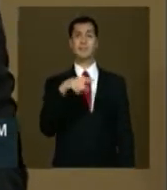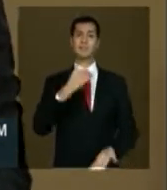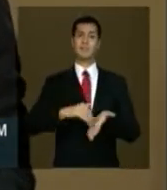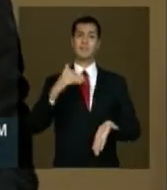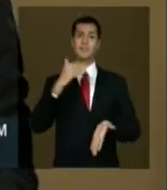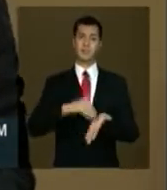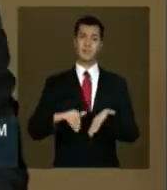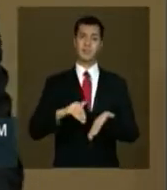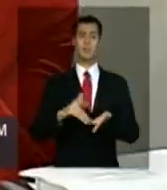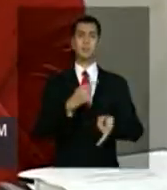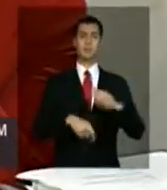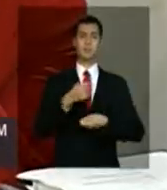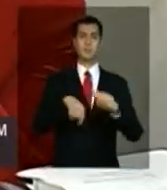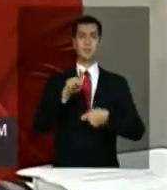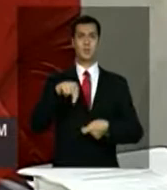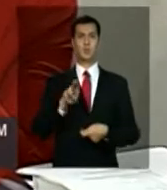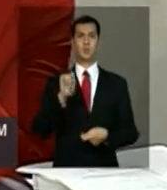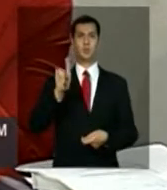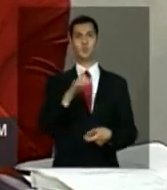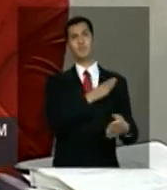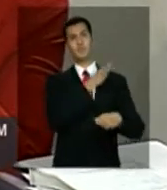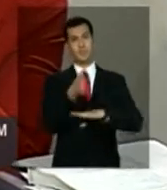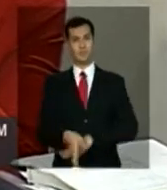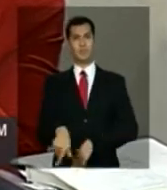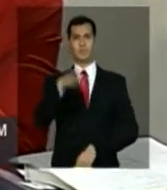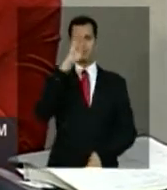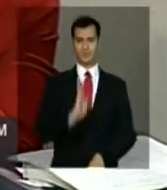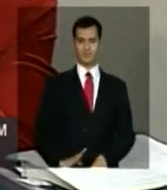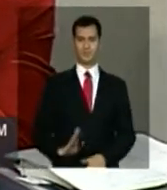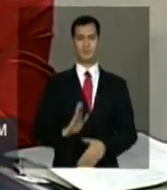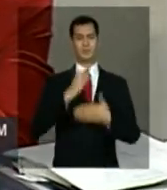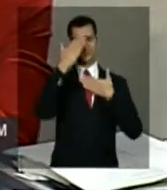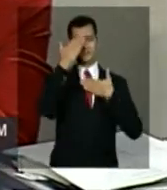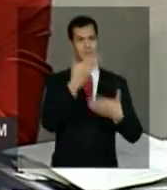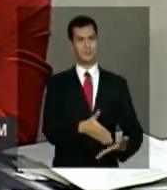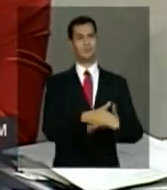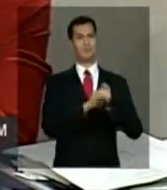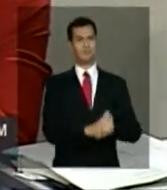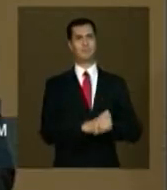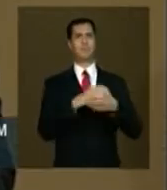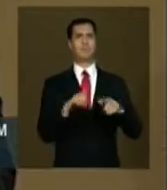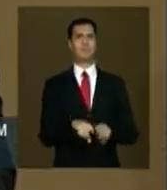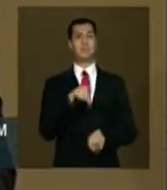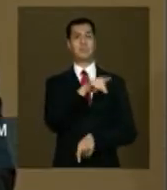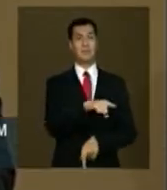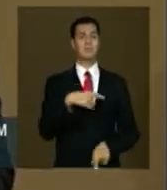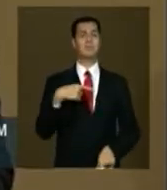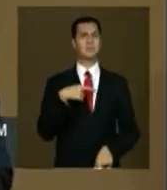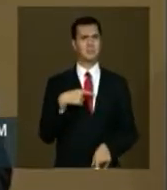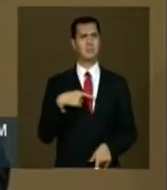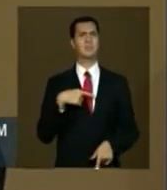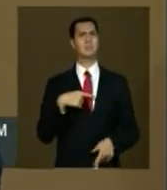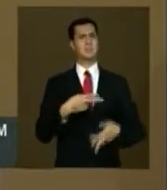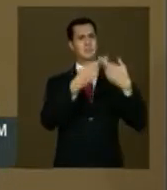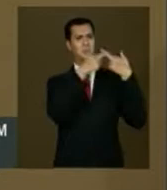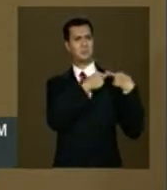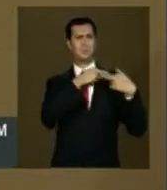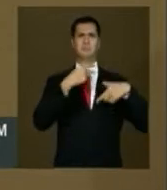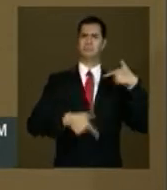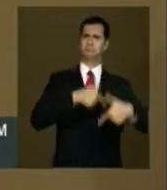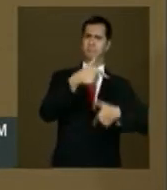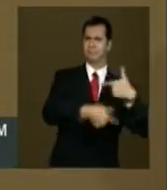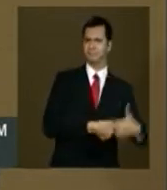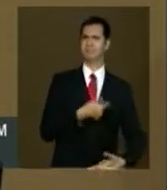administradora do pnud que traz também um grande engajamento com a causa do desenvolvimento ao seu cargo e na